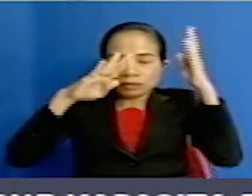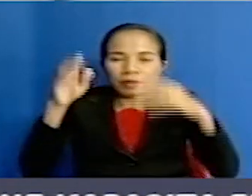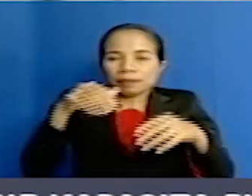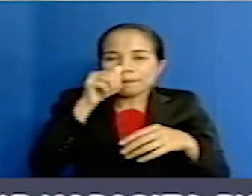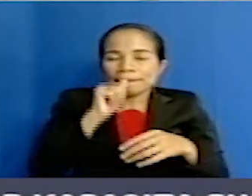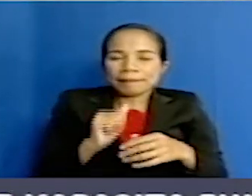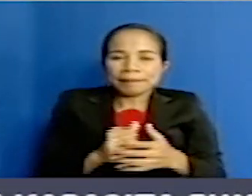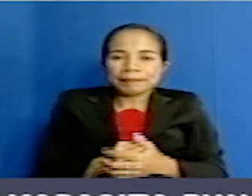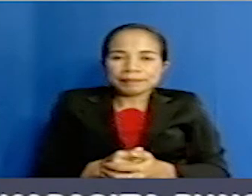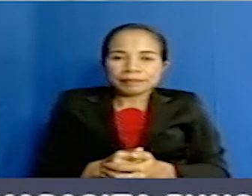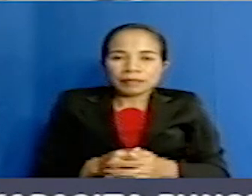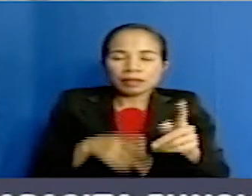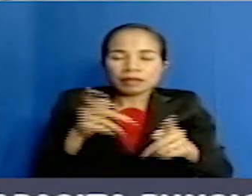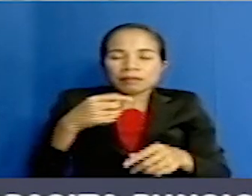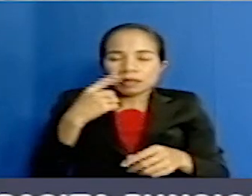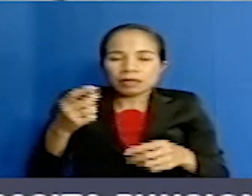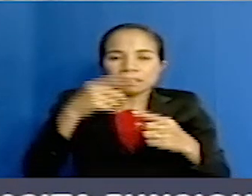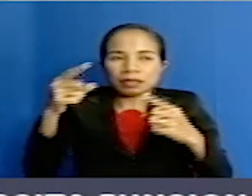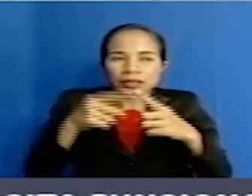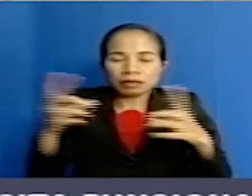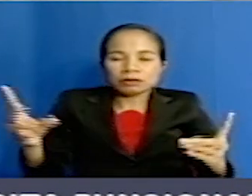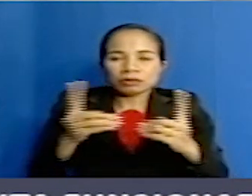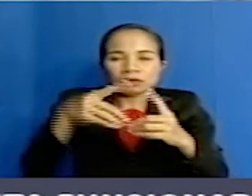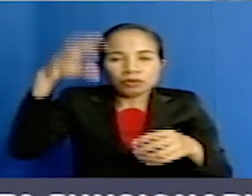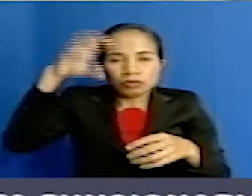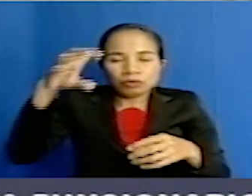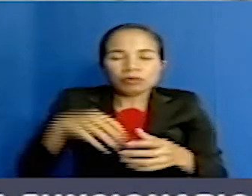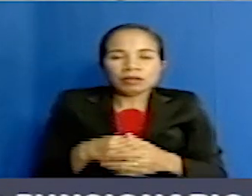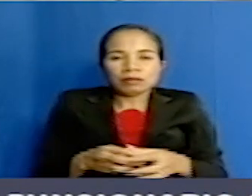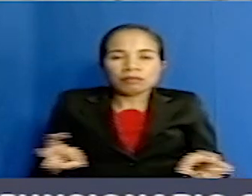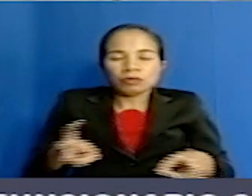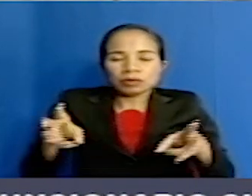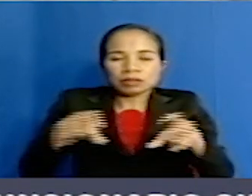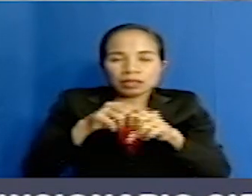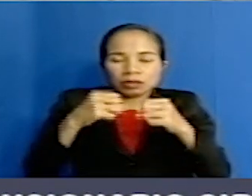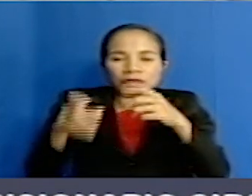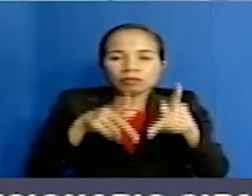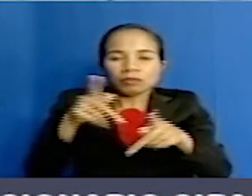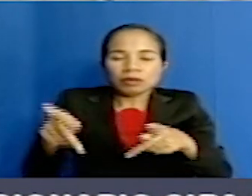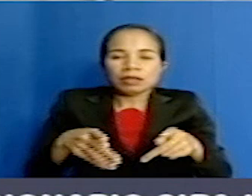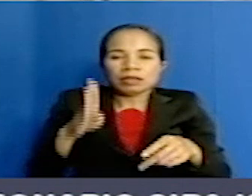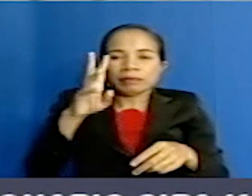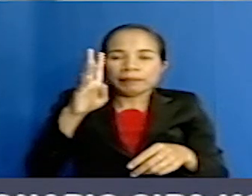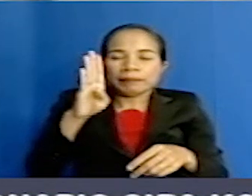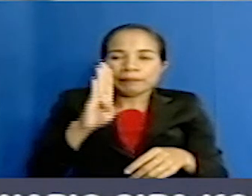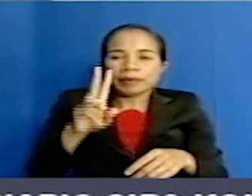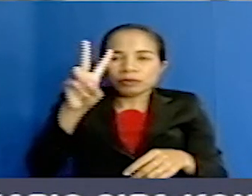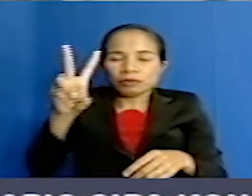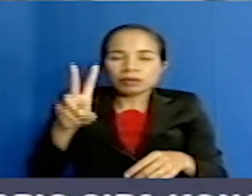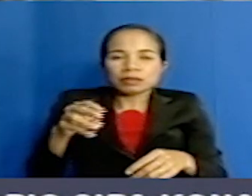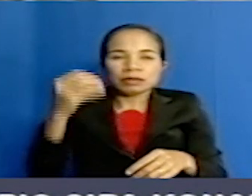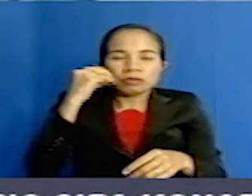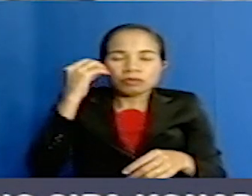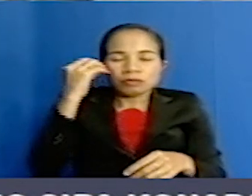serio. Cidadão na tetem, o enhira acontece tão uda, maca mota se estraga comunidade B2 ne uma. Tamo